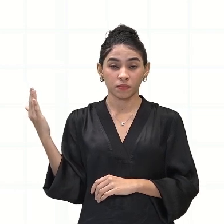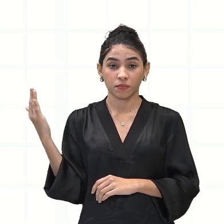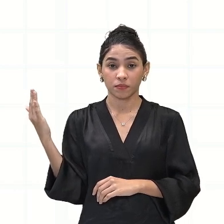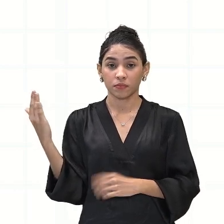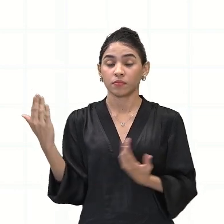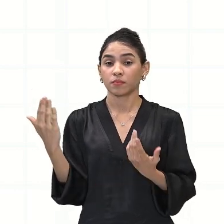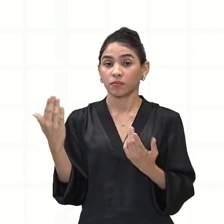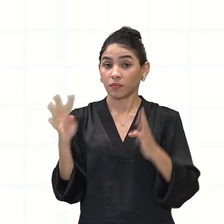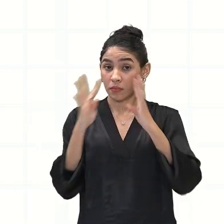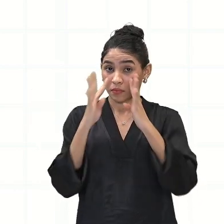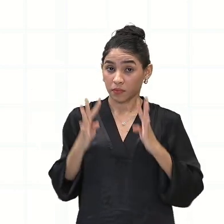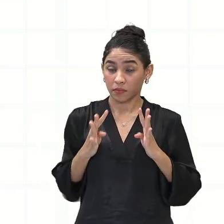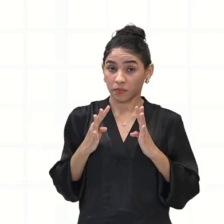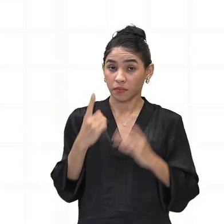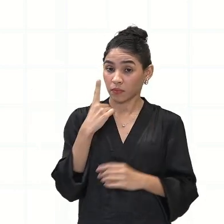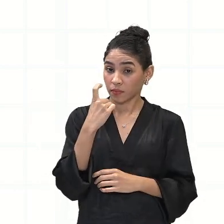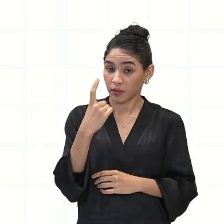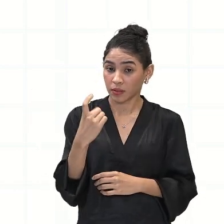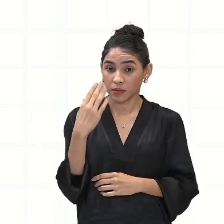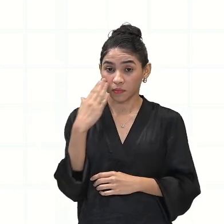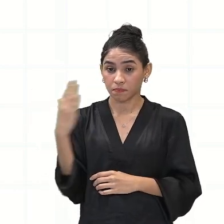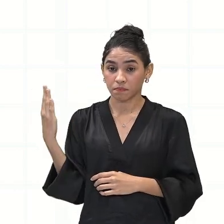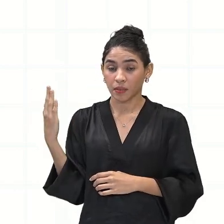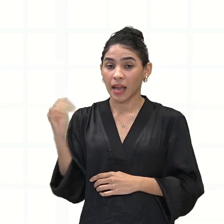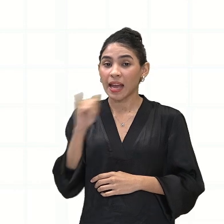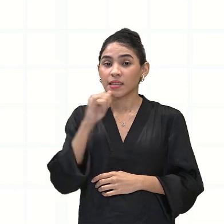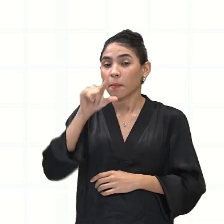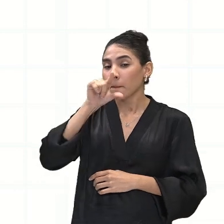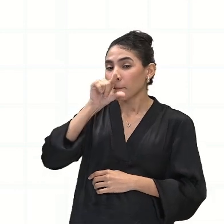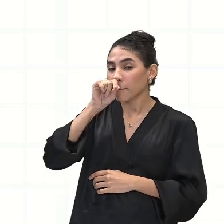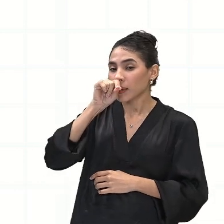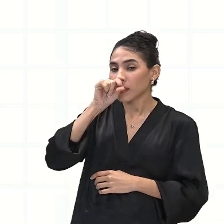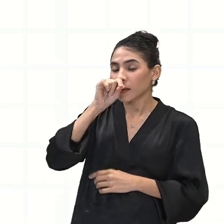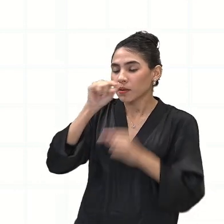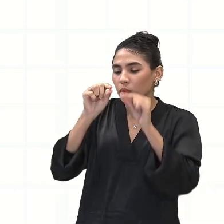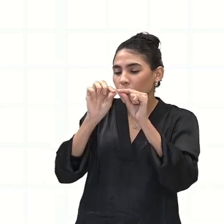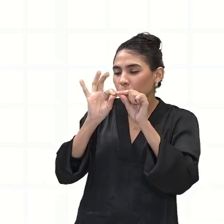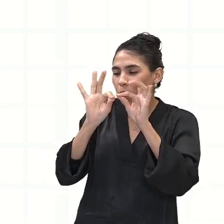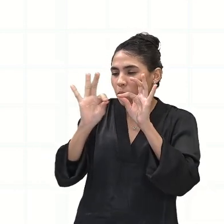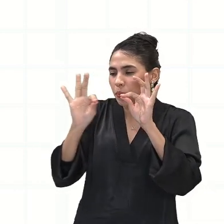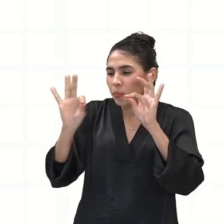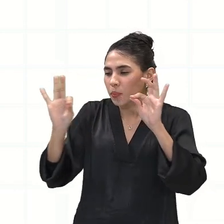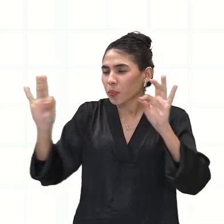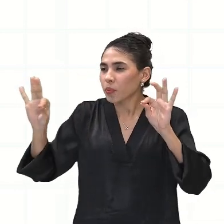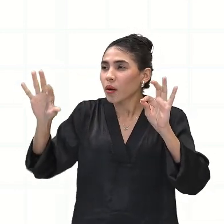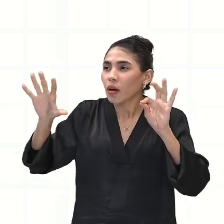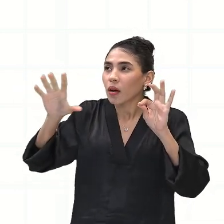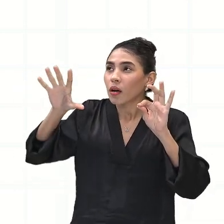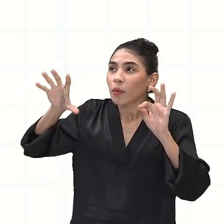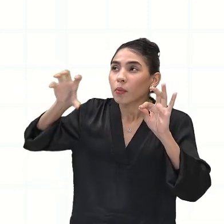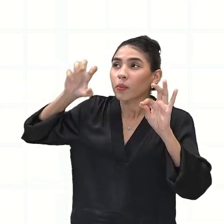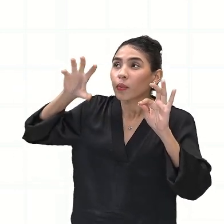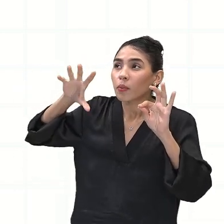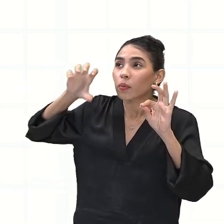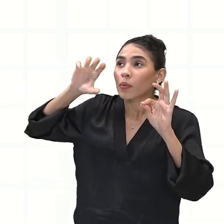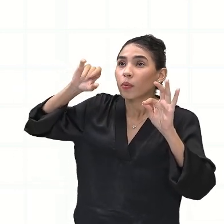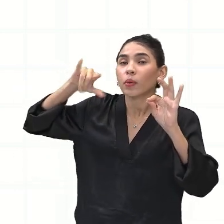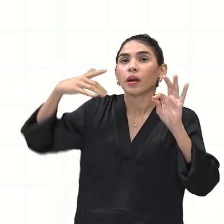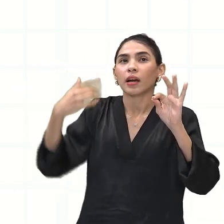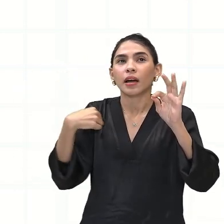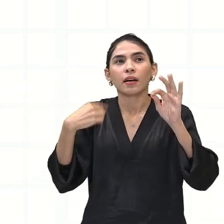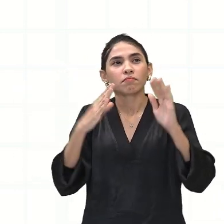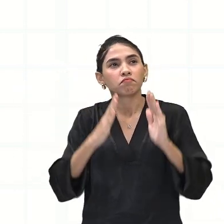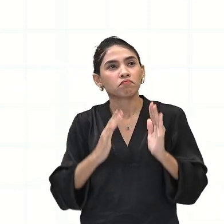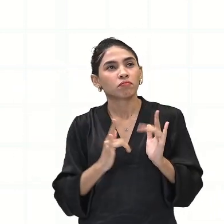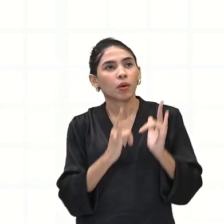imagem bastante interessante de uma andorinha que estava no fio, então ela escutou alguma coisa e ela subiu, voou até a torre da igreja e ela cochichou,